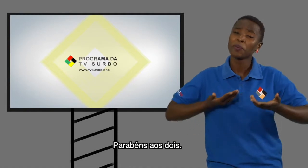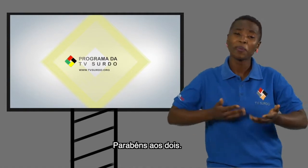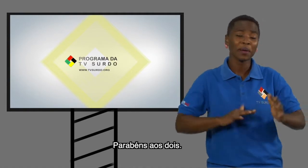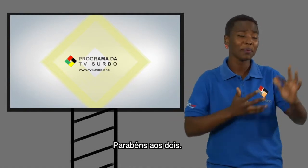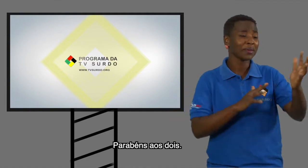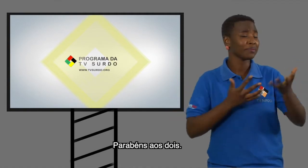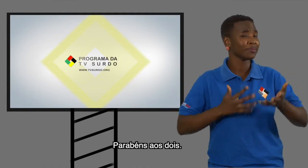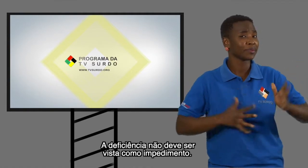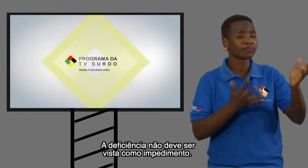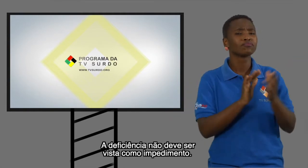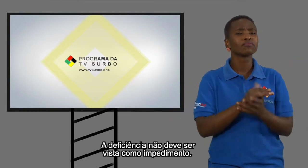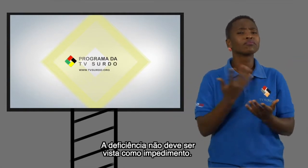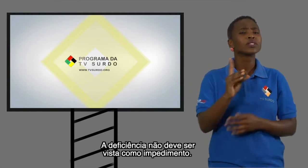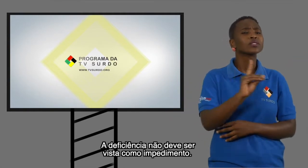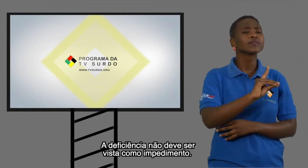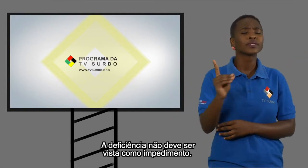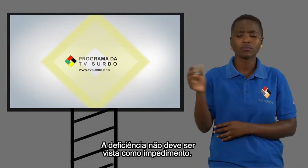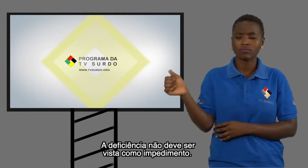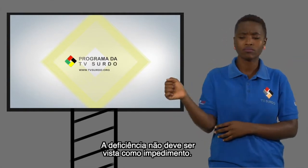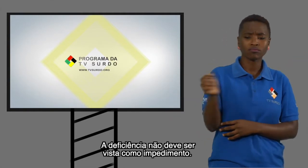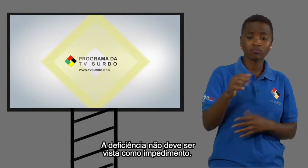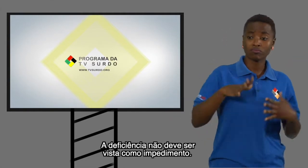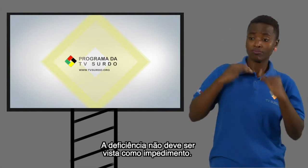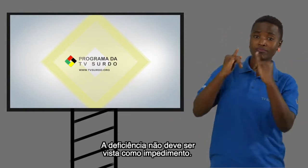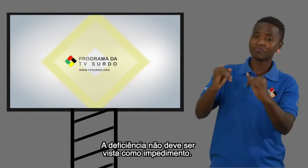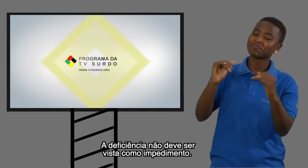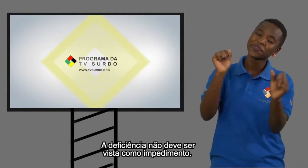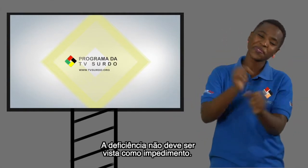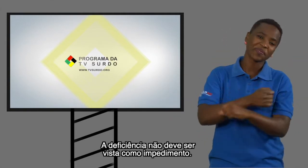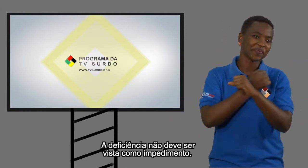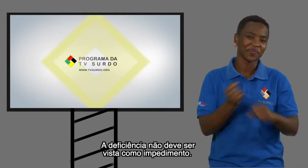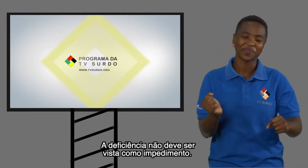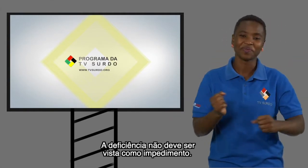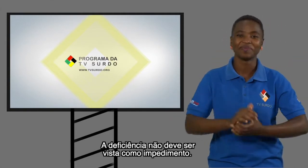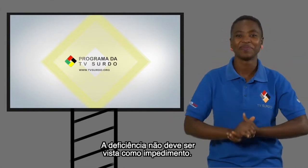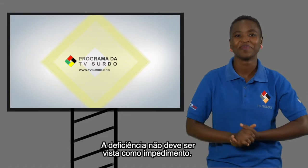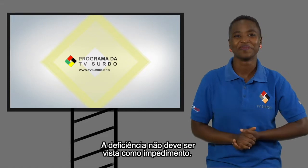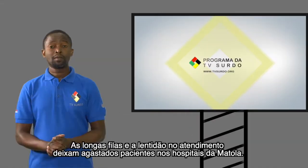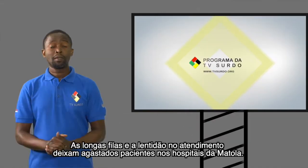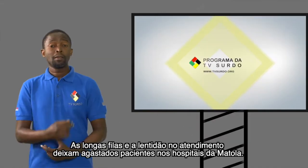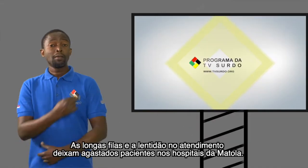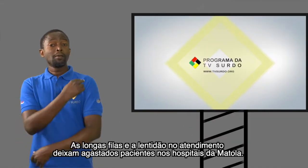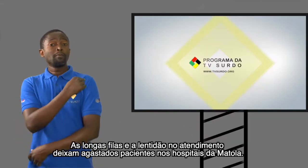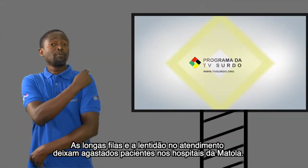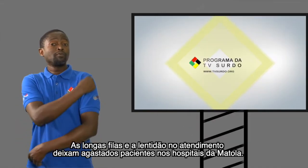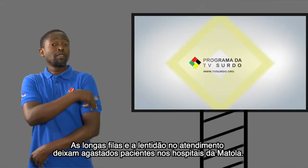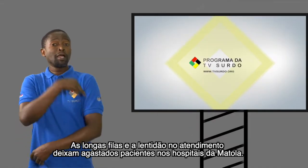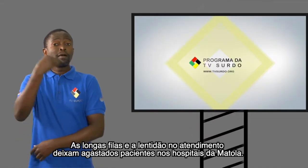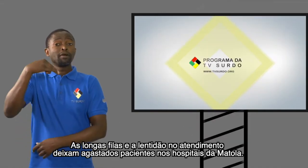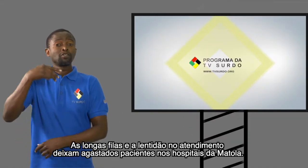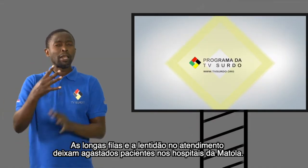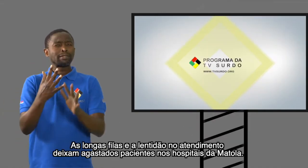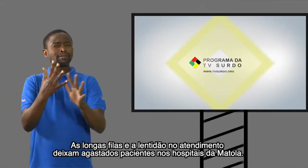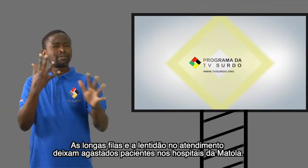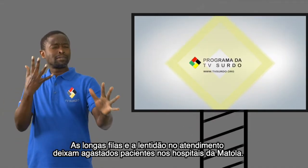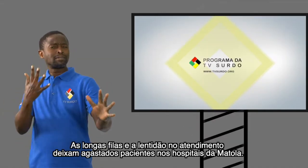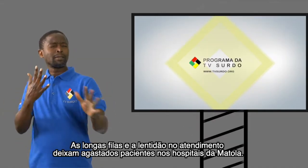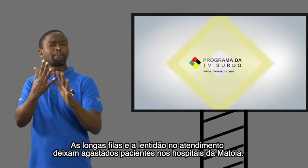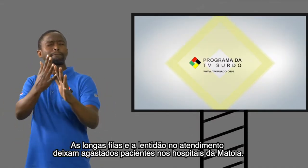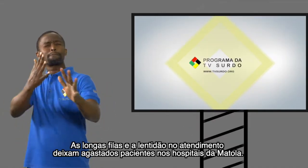Parabéns aos dois. A deficiência não deve ser vista como impedimento. As longas filas e a lentidão